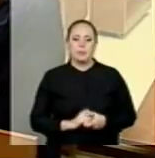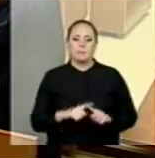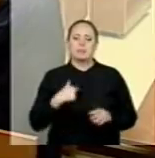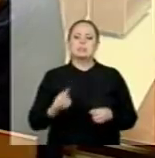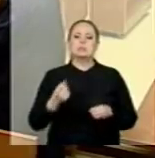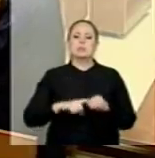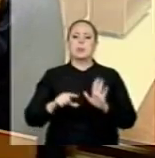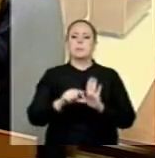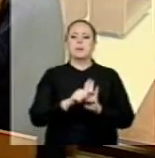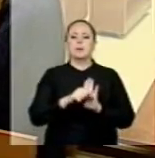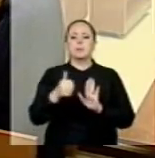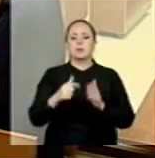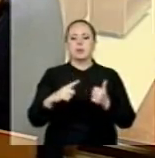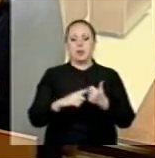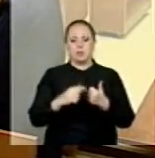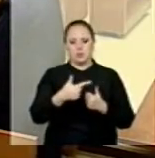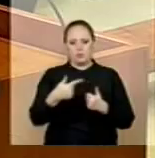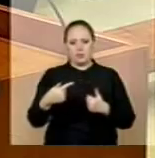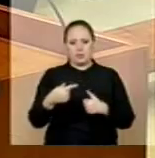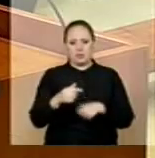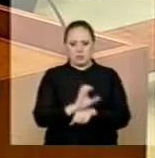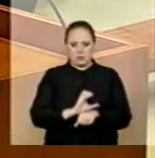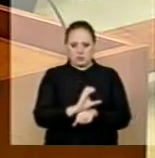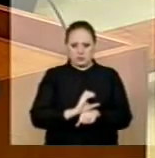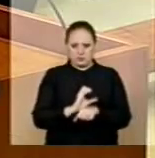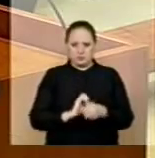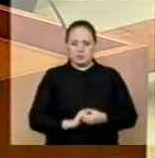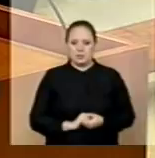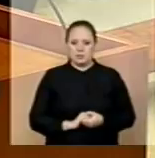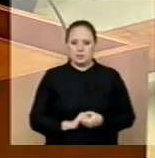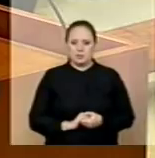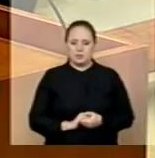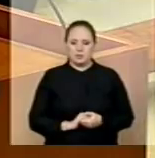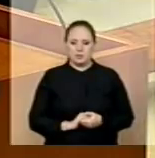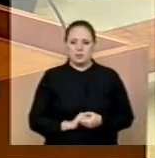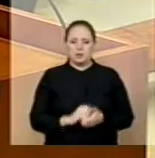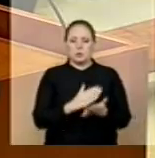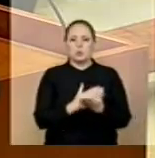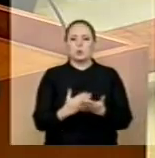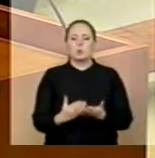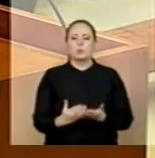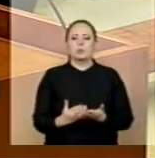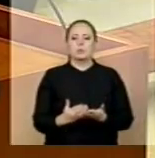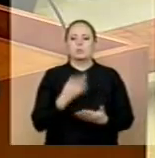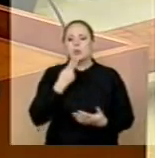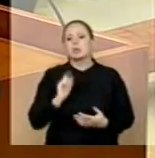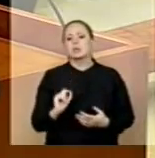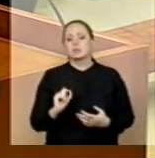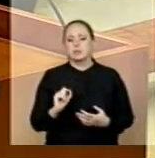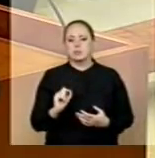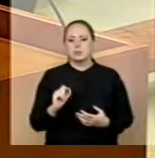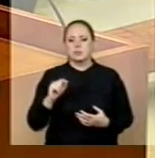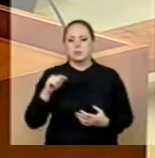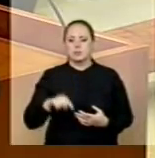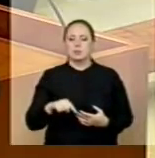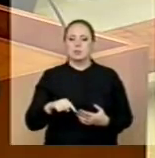parágrafo 1º do artigo 27 da Constituição Federal. Não desconhece a MB, como dito nas iniciais, que esse